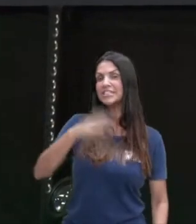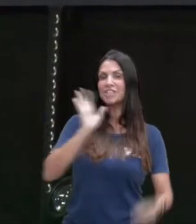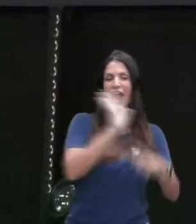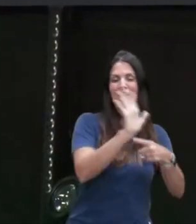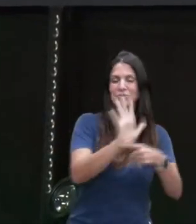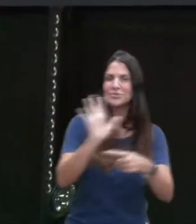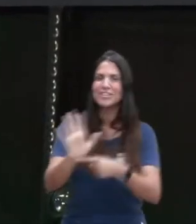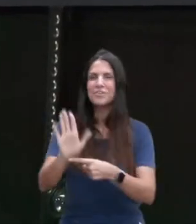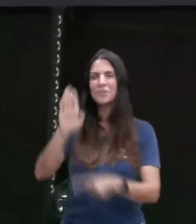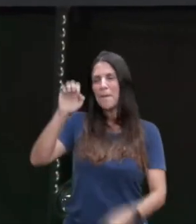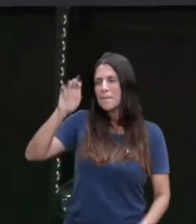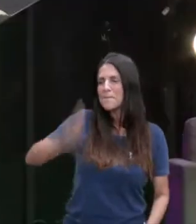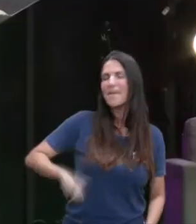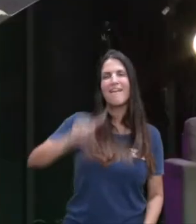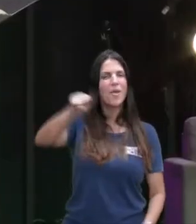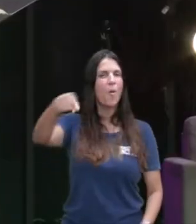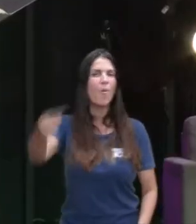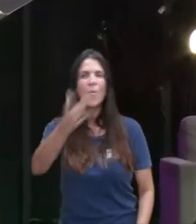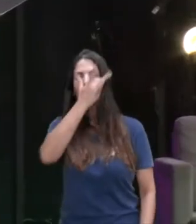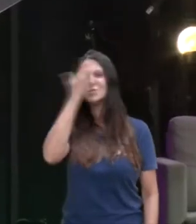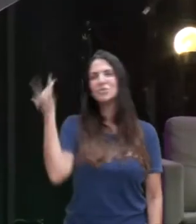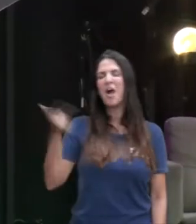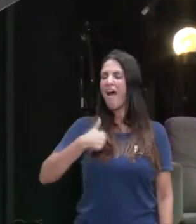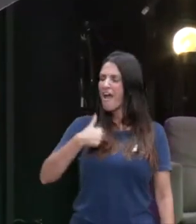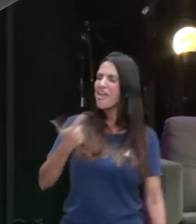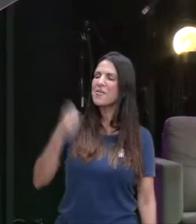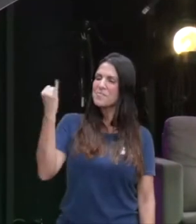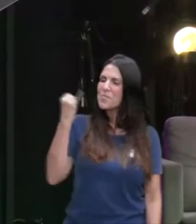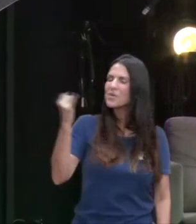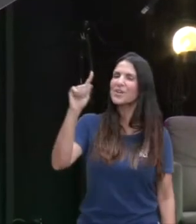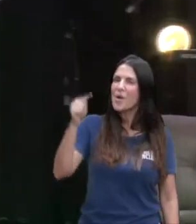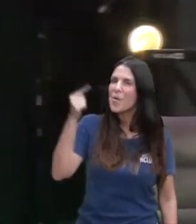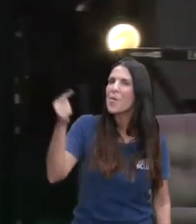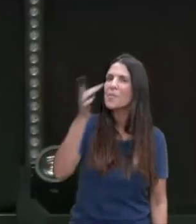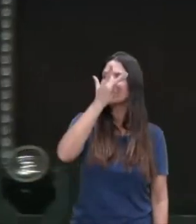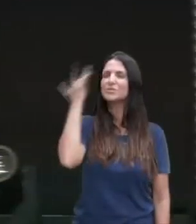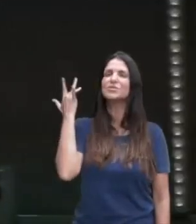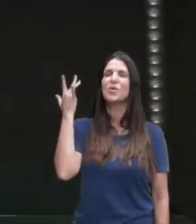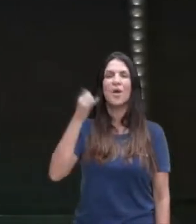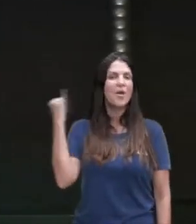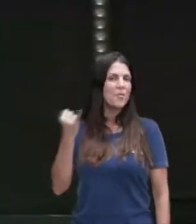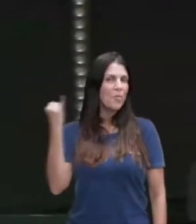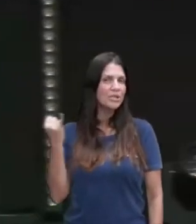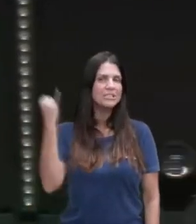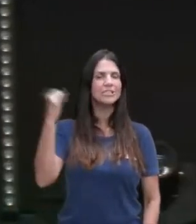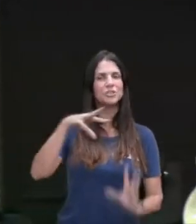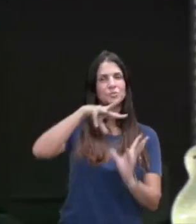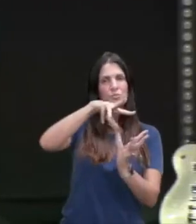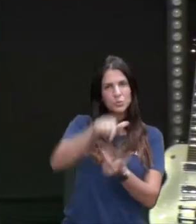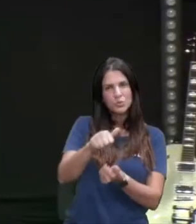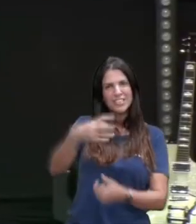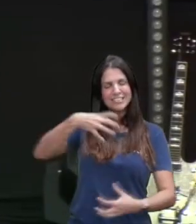você se sente importante para alguém importante para o mundo essa sensação de importância